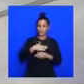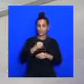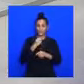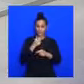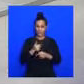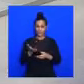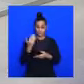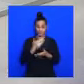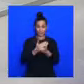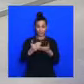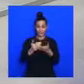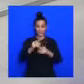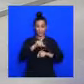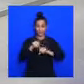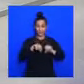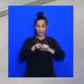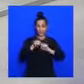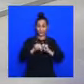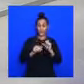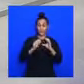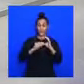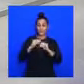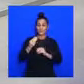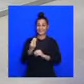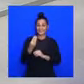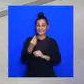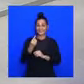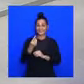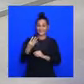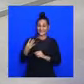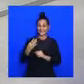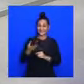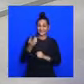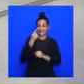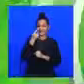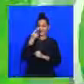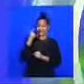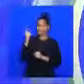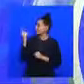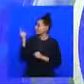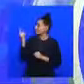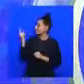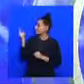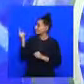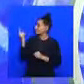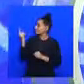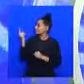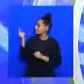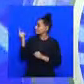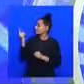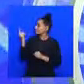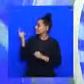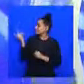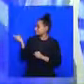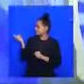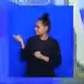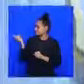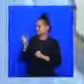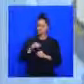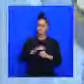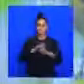Muito bem, vamos começar? Sorteio do Super 7, concurso 314, bolas posicionadas, valendo.